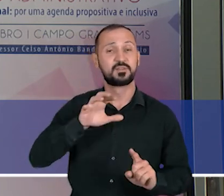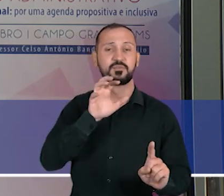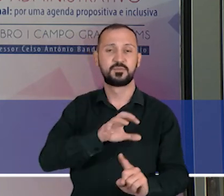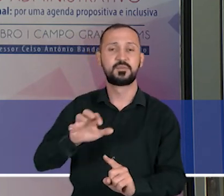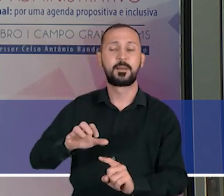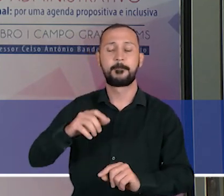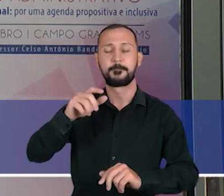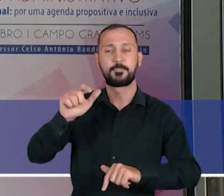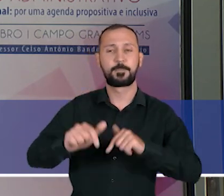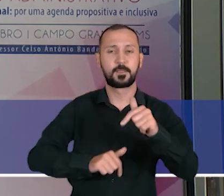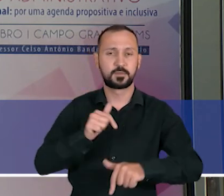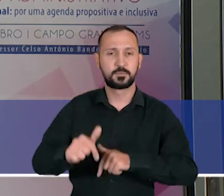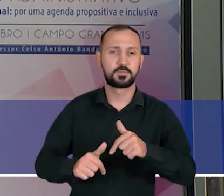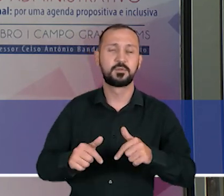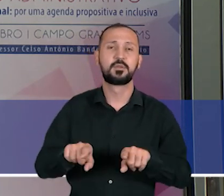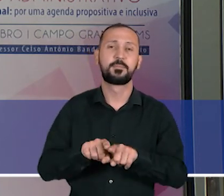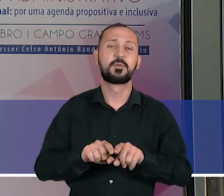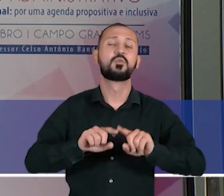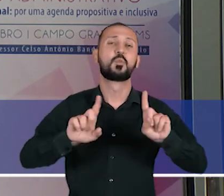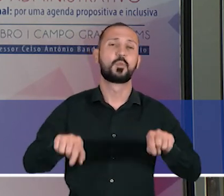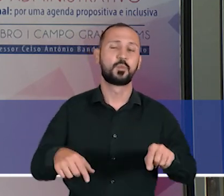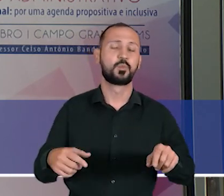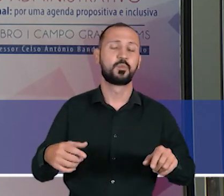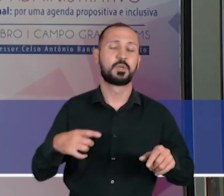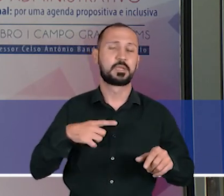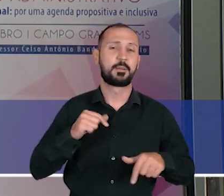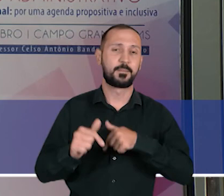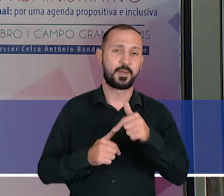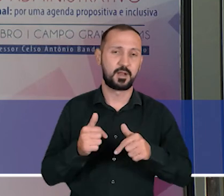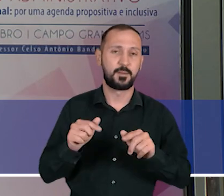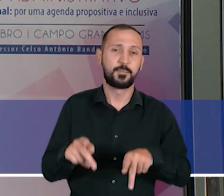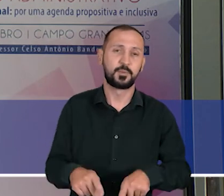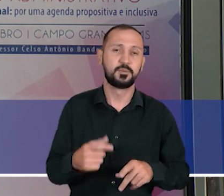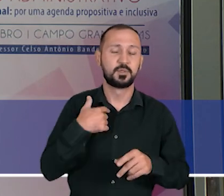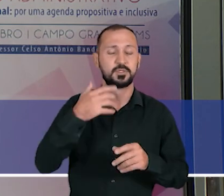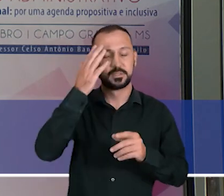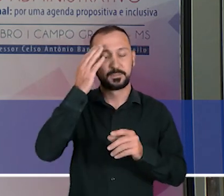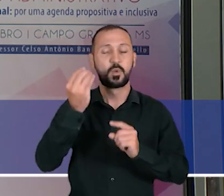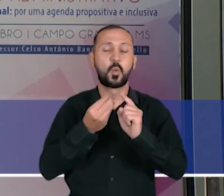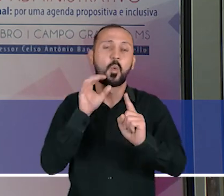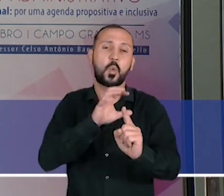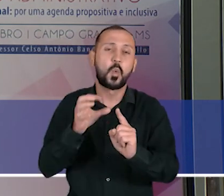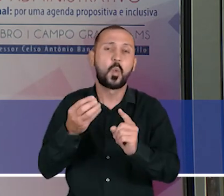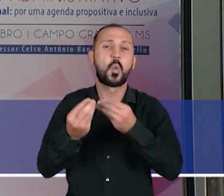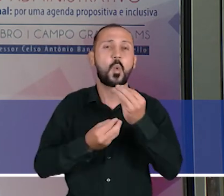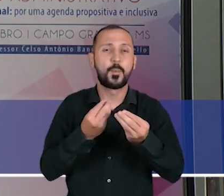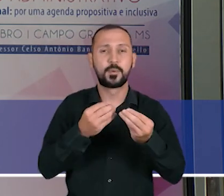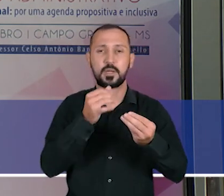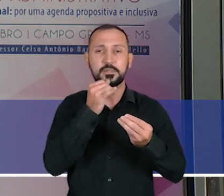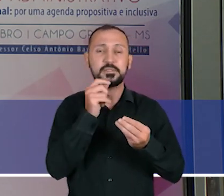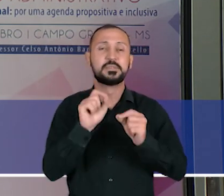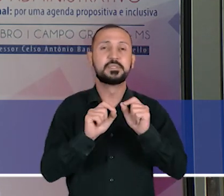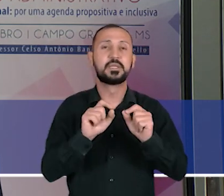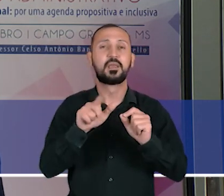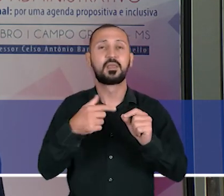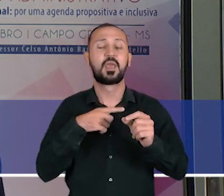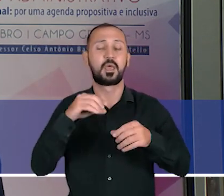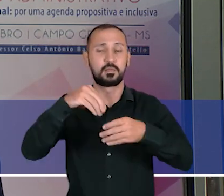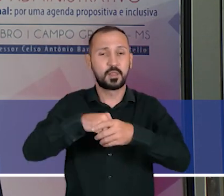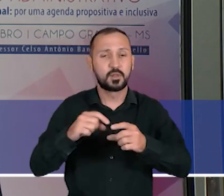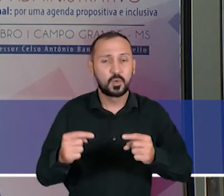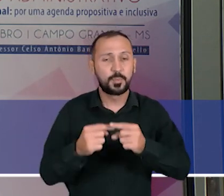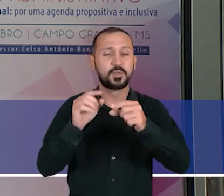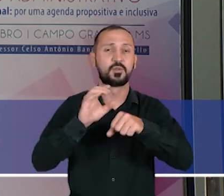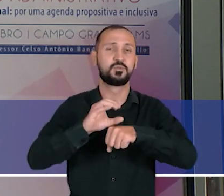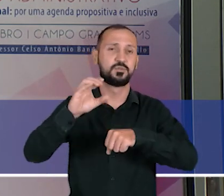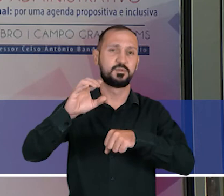afetar mais a vida dos trabalhadores e dos servidores públicos. Então a gente entender um pouco o que afeta, como afeta, o que